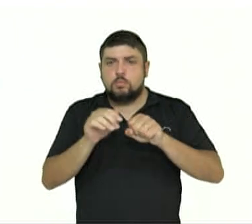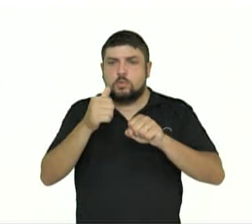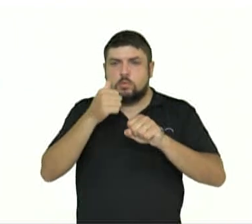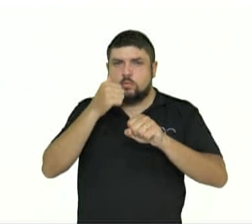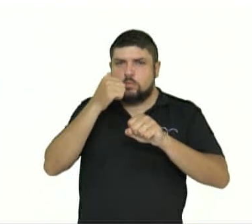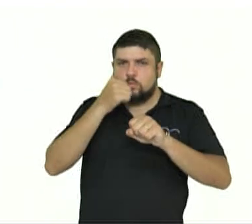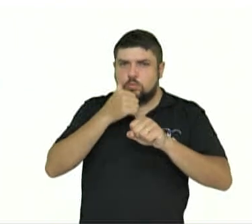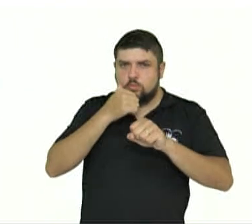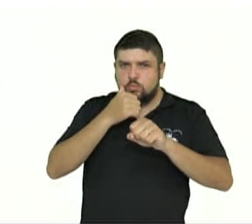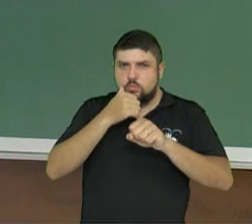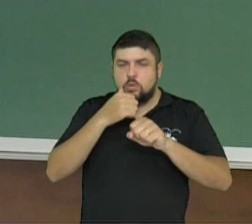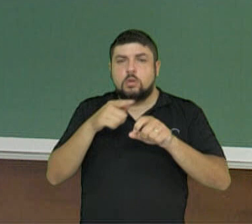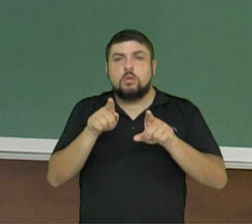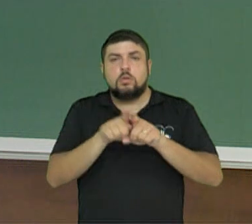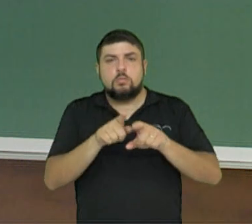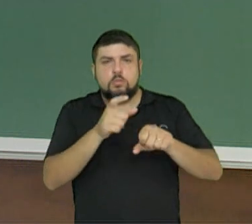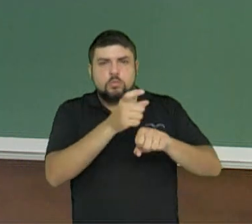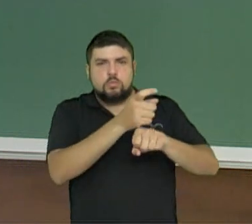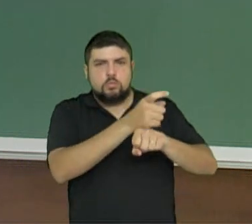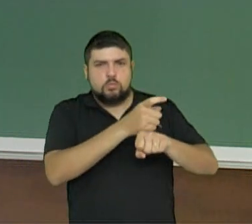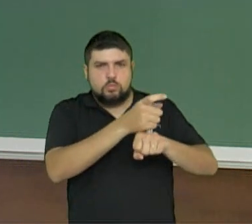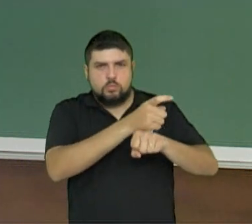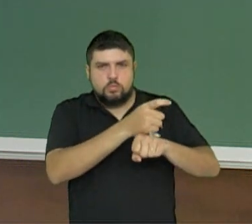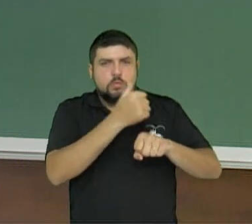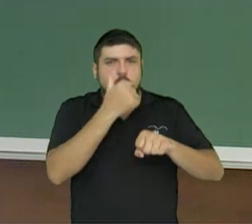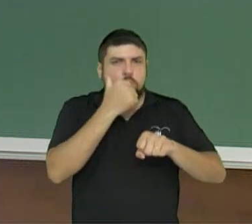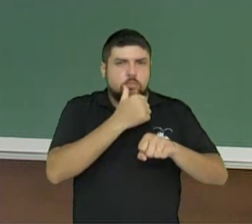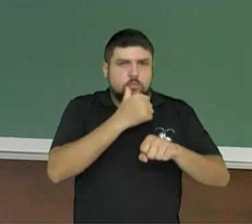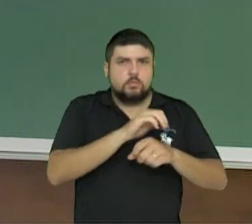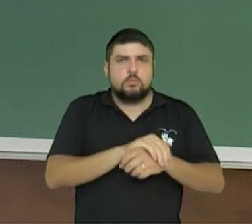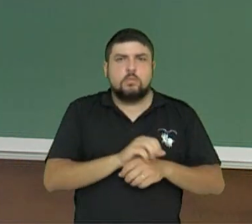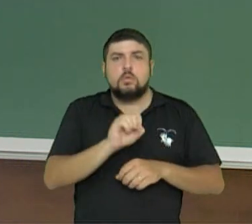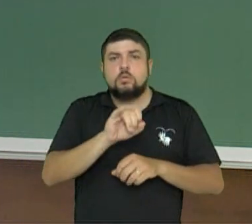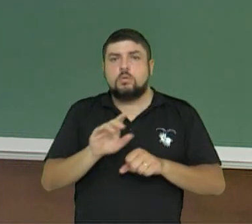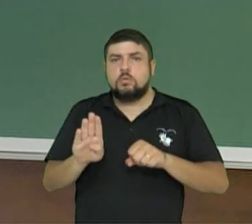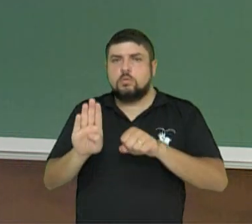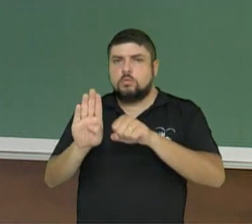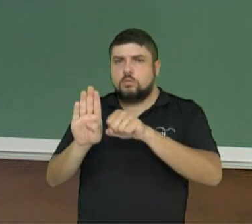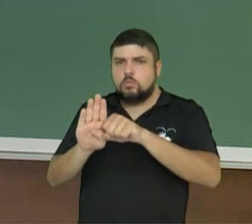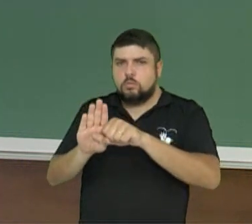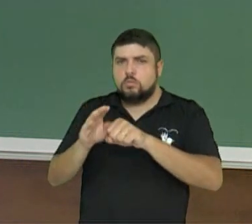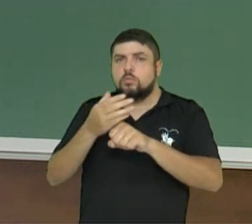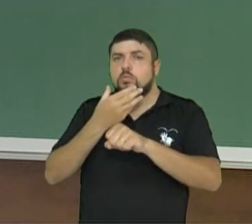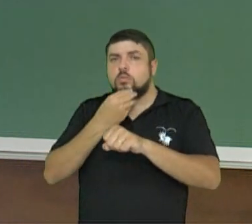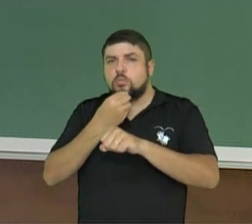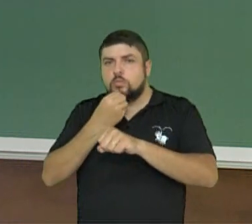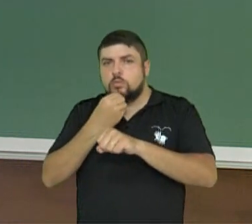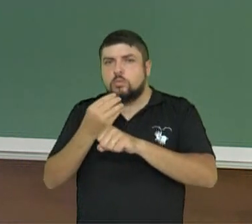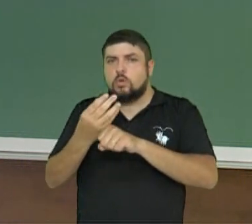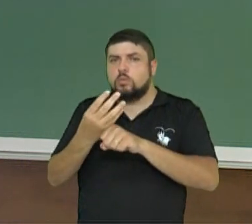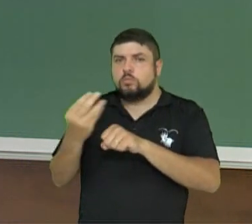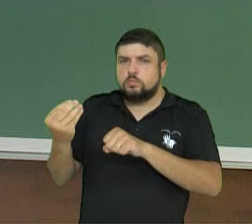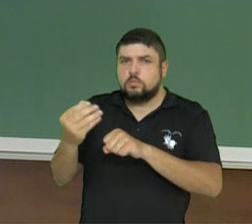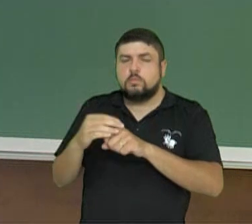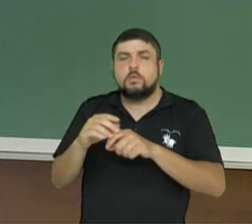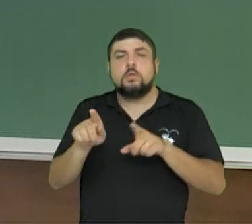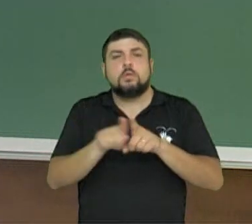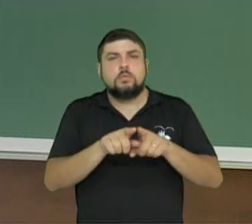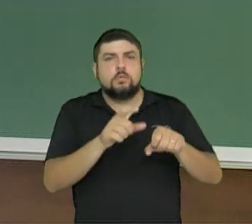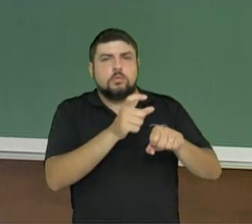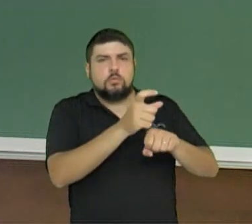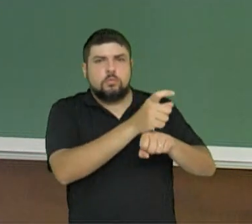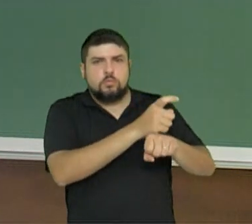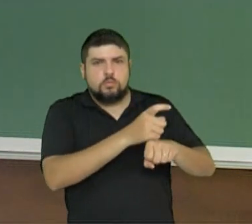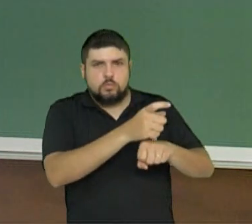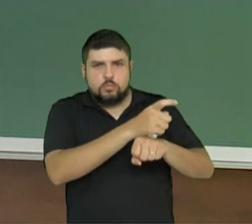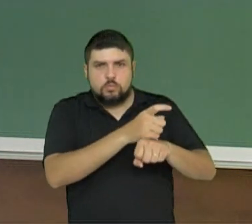o adjetivo ele vai estar no feminino. Se o substantivo está no masculino, plural, o adjetivo também